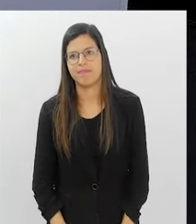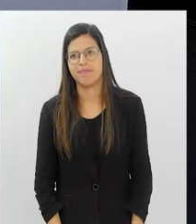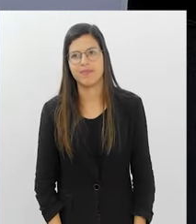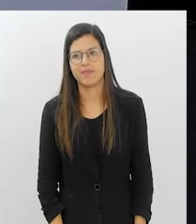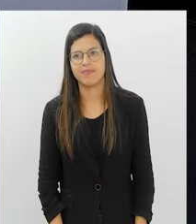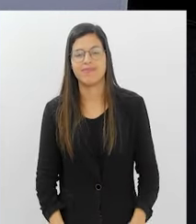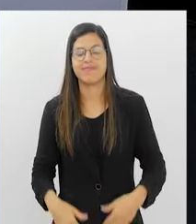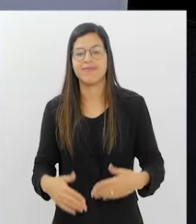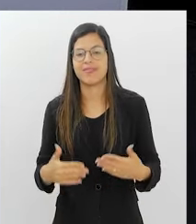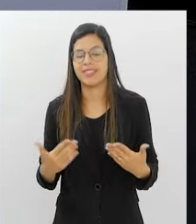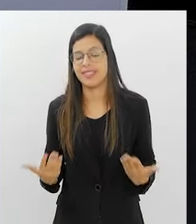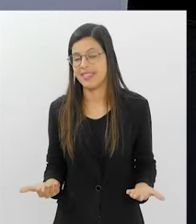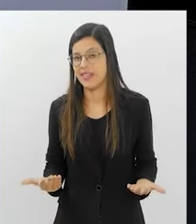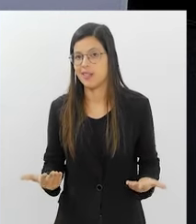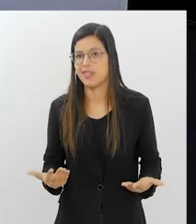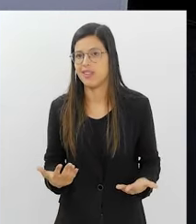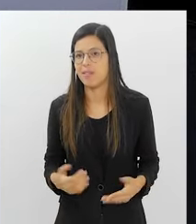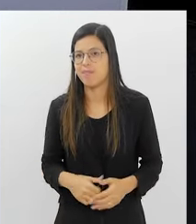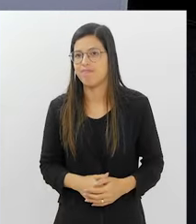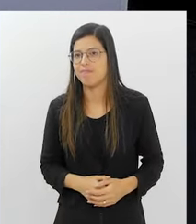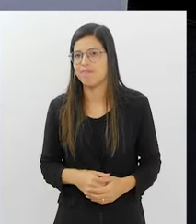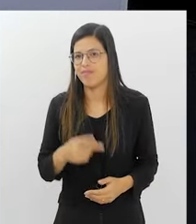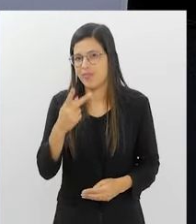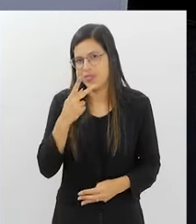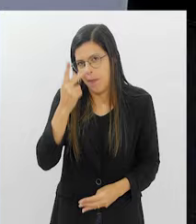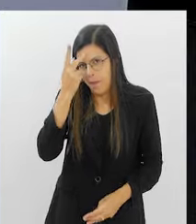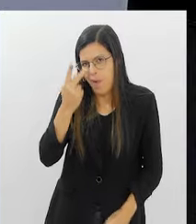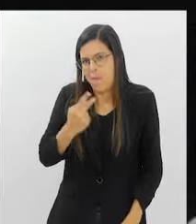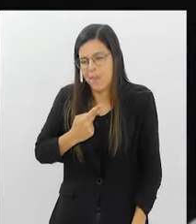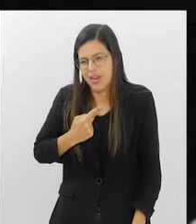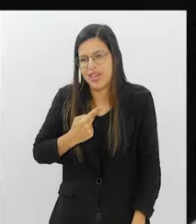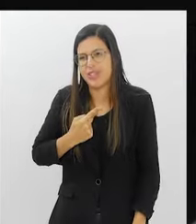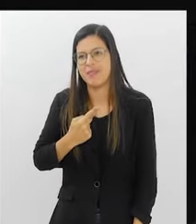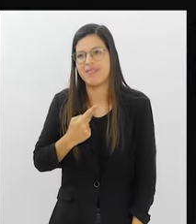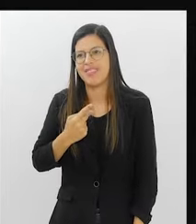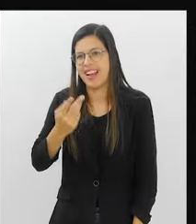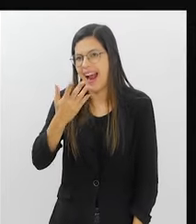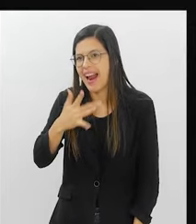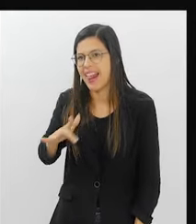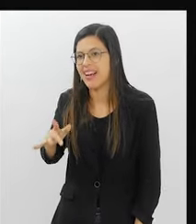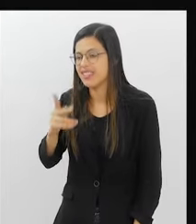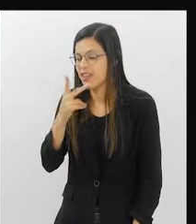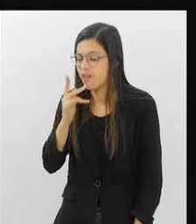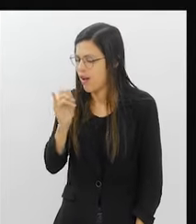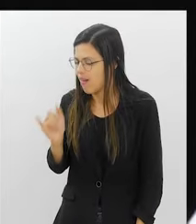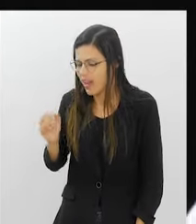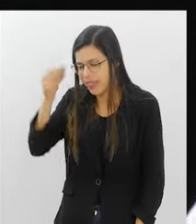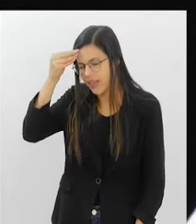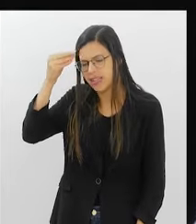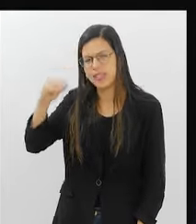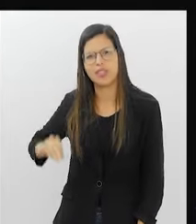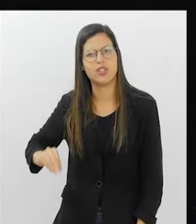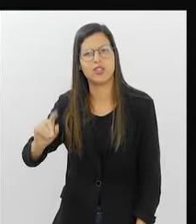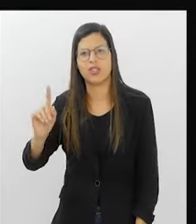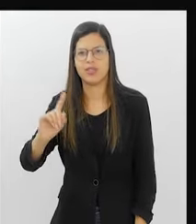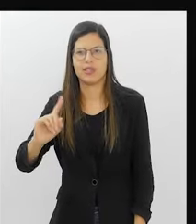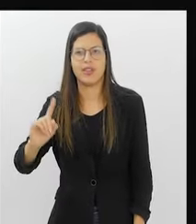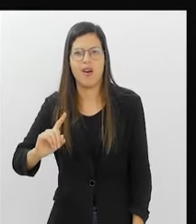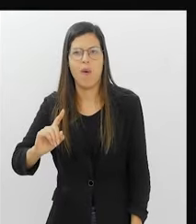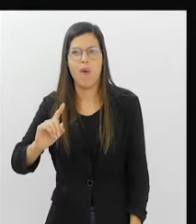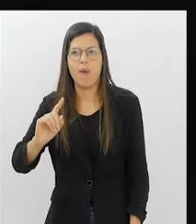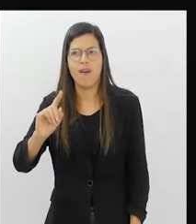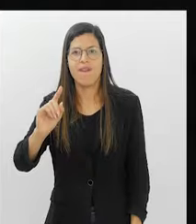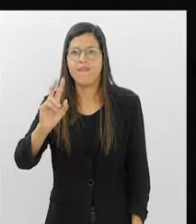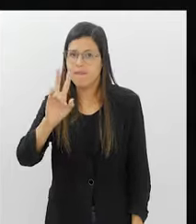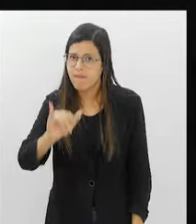eh eu falaria para para mim mesma criança falar não desiste